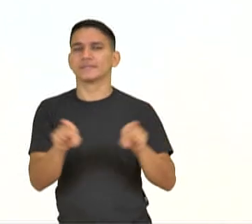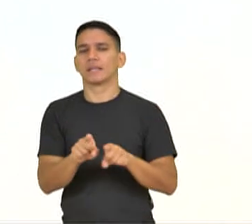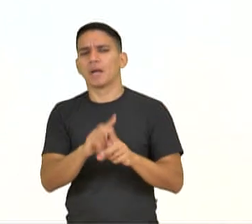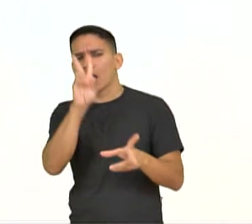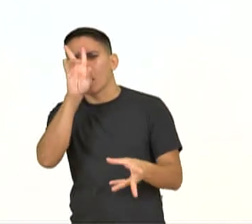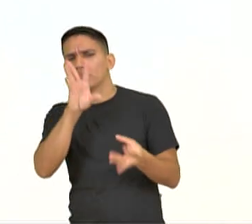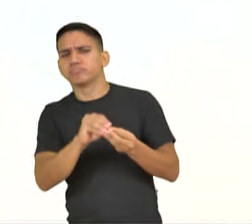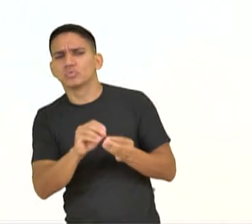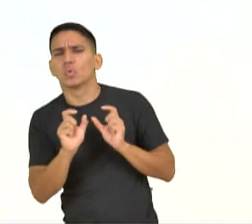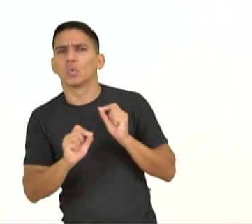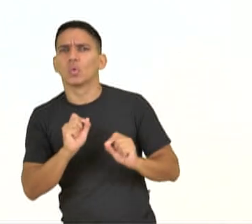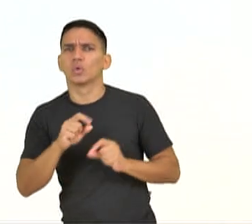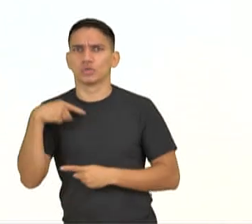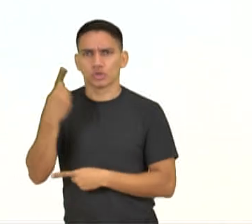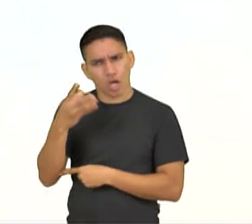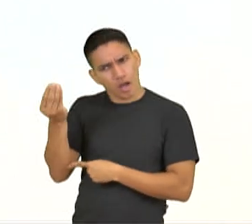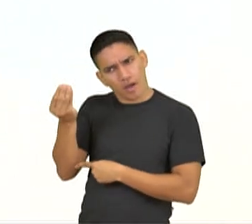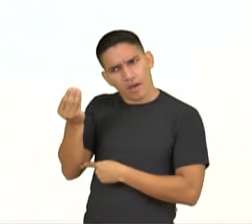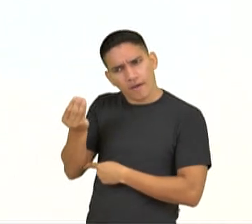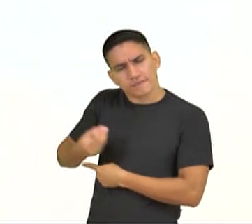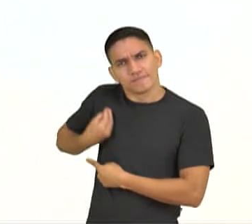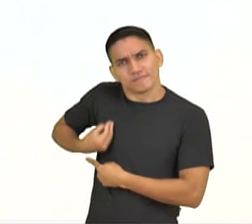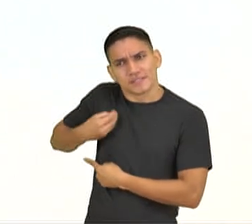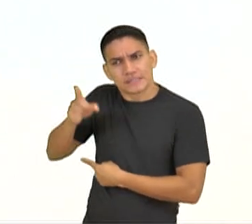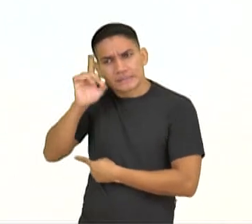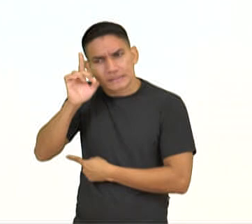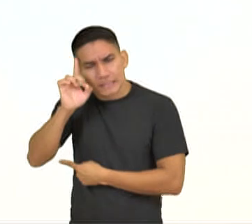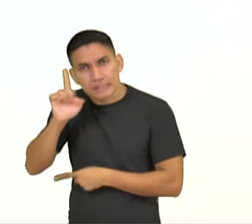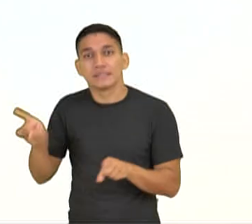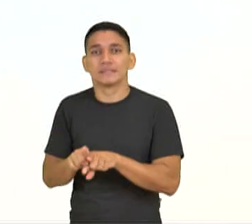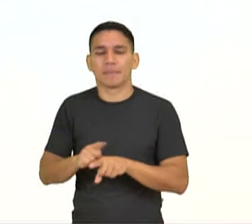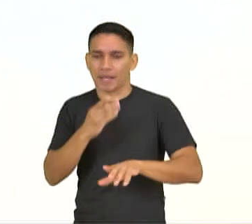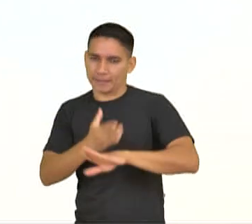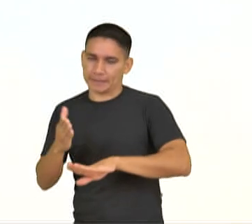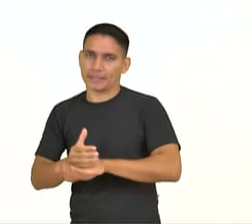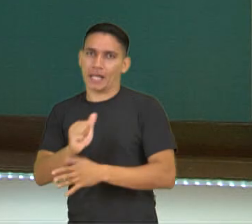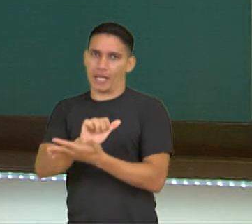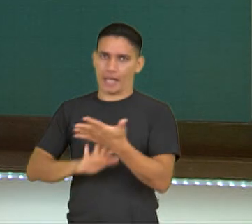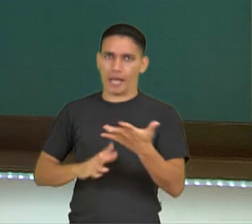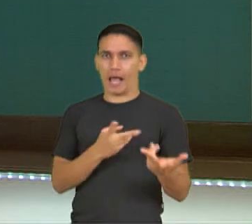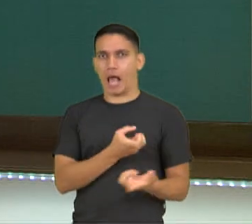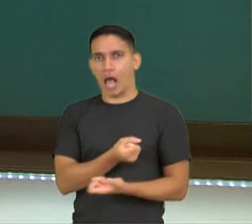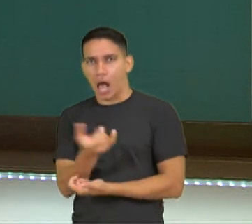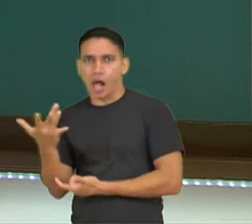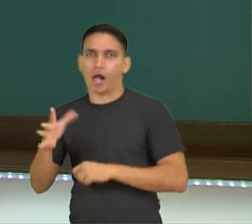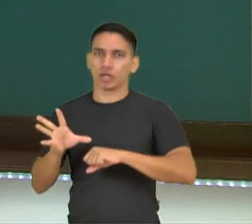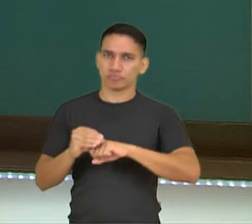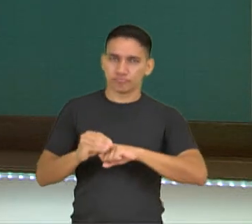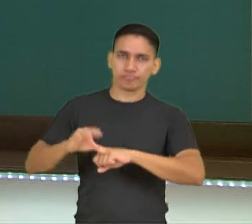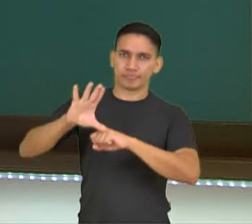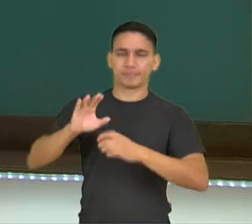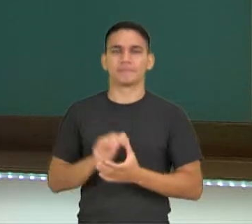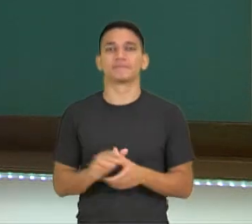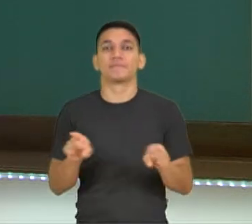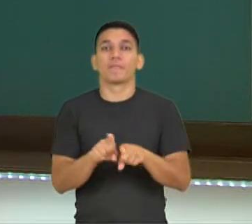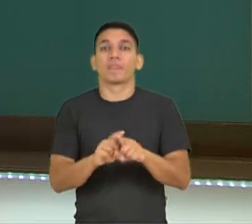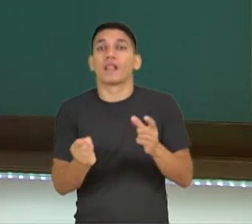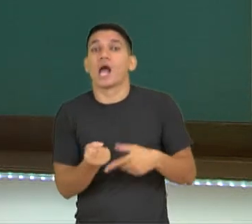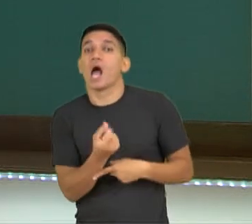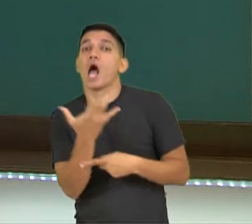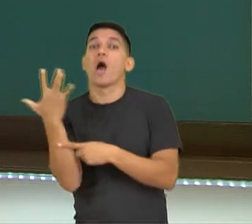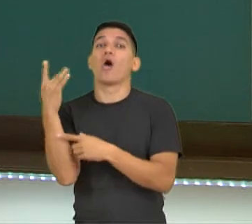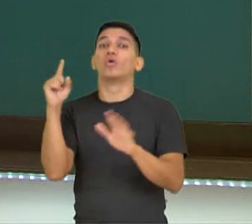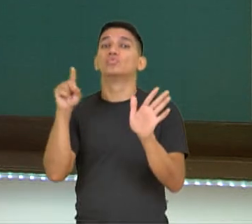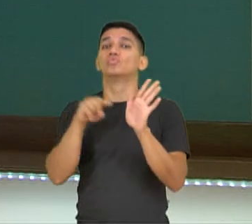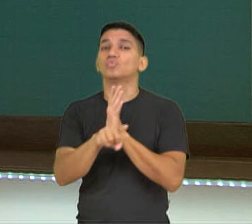e praticar os conhecimentos por meio de atividades, ok? Vamos lá? E ainda, alguns questionamentos,